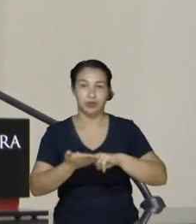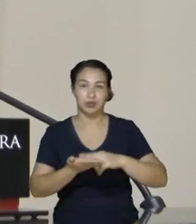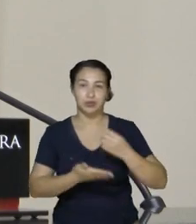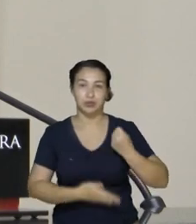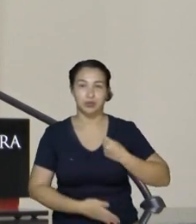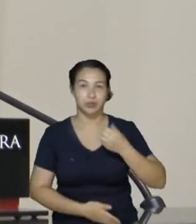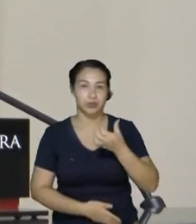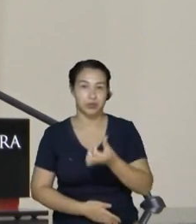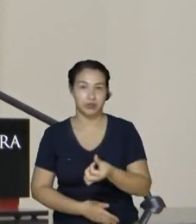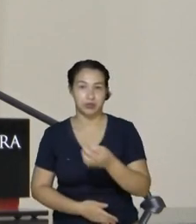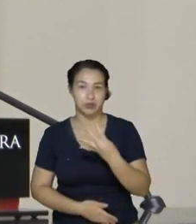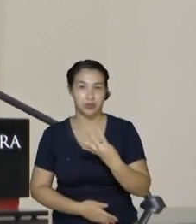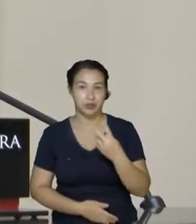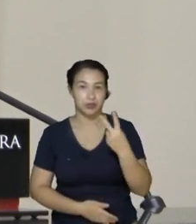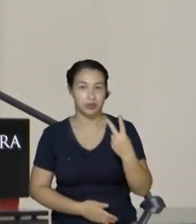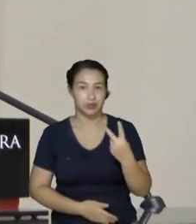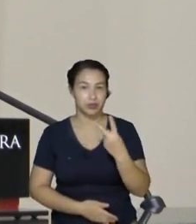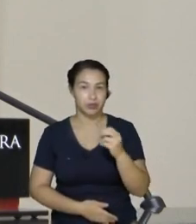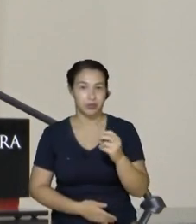número